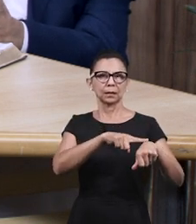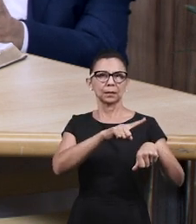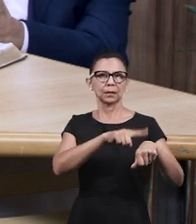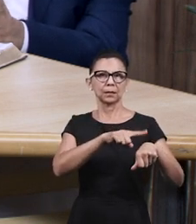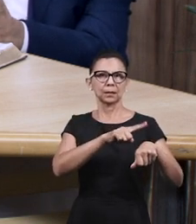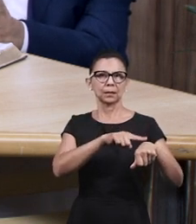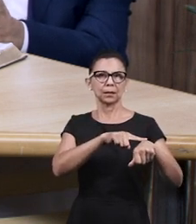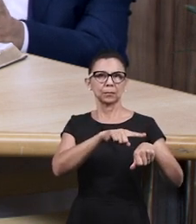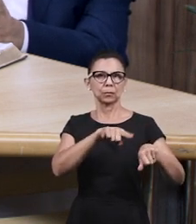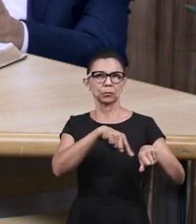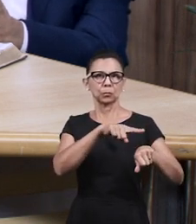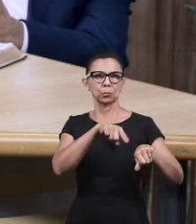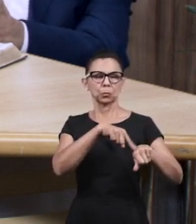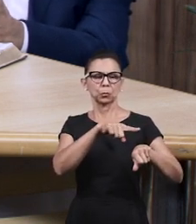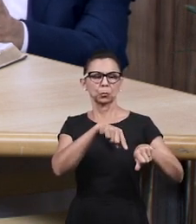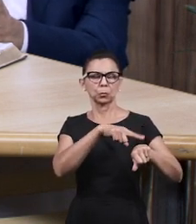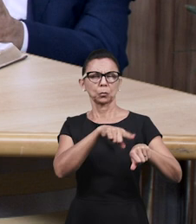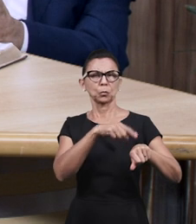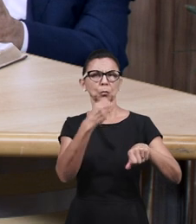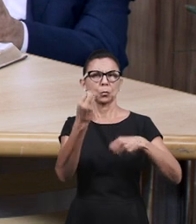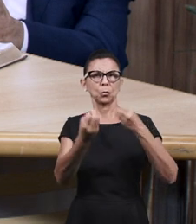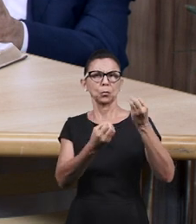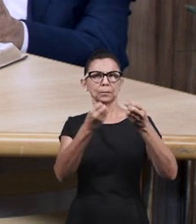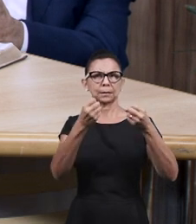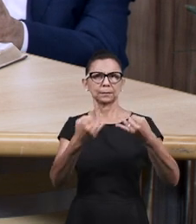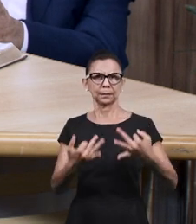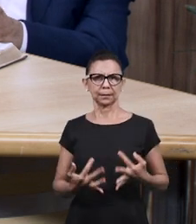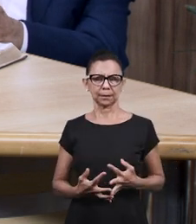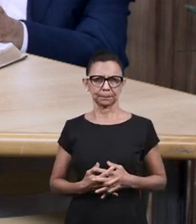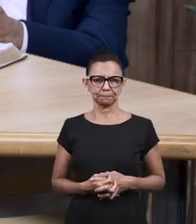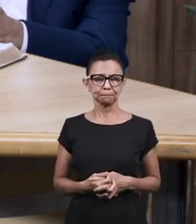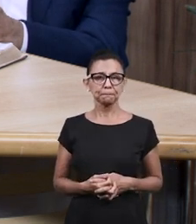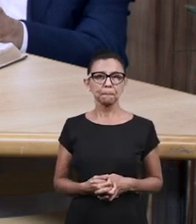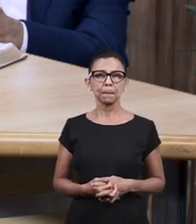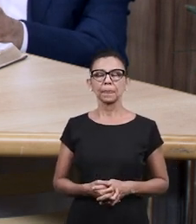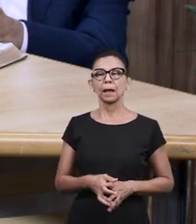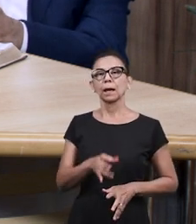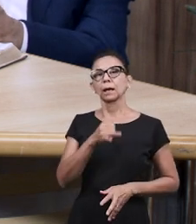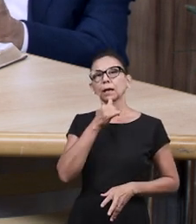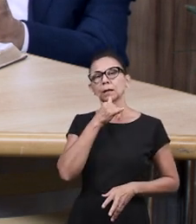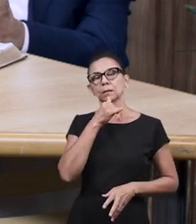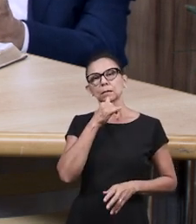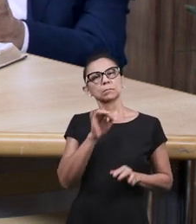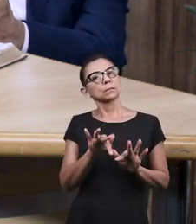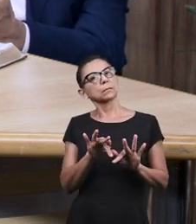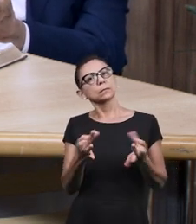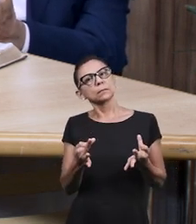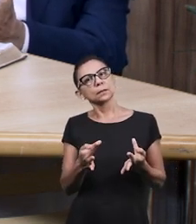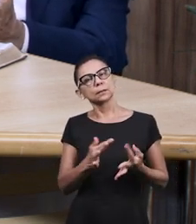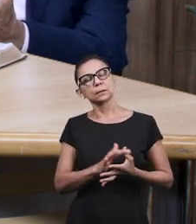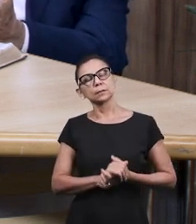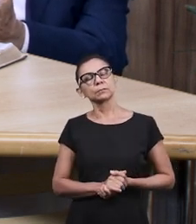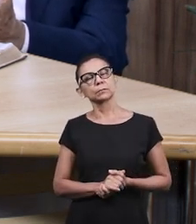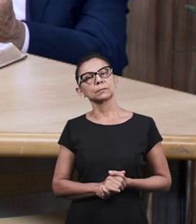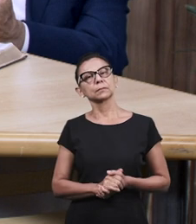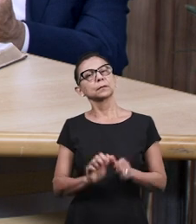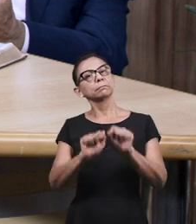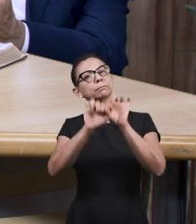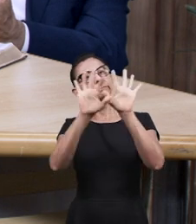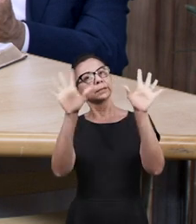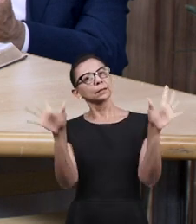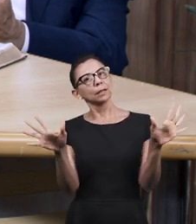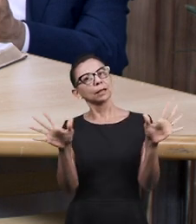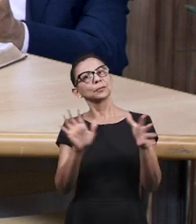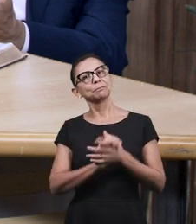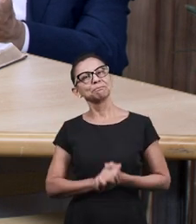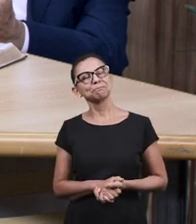Como que nós podemos falar do tempo como medida? Eu vou dar um exemplo bem simples.